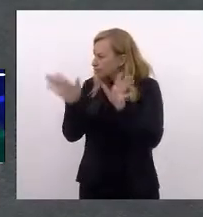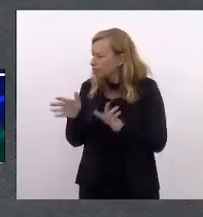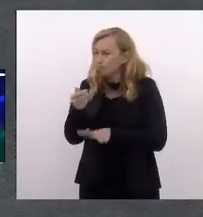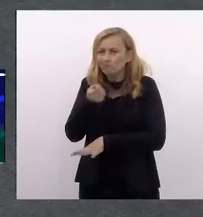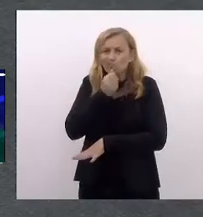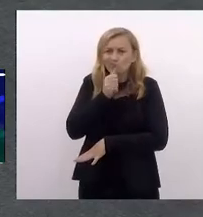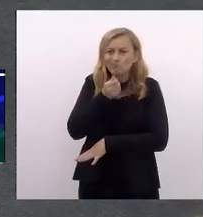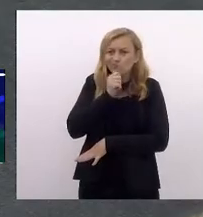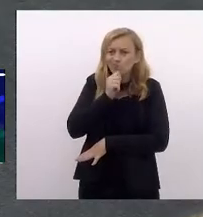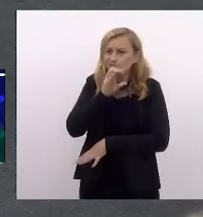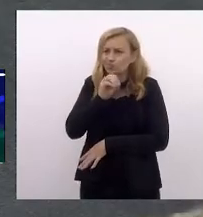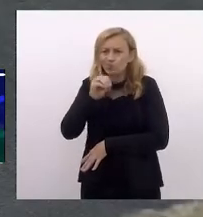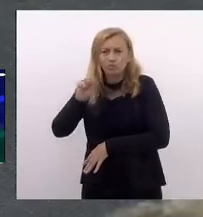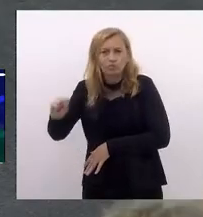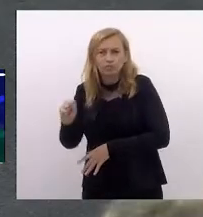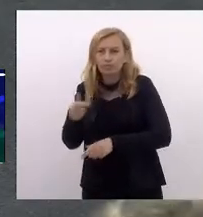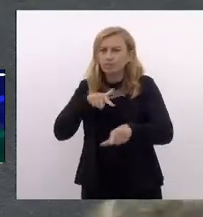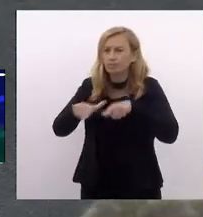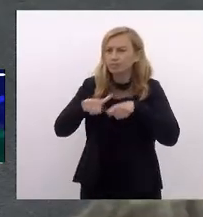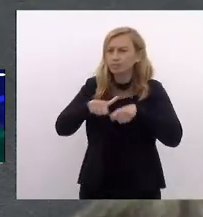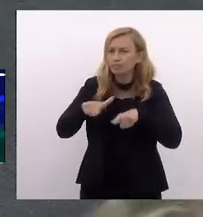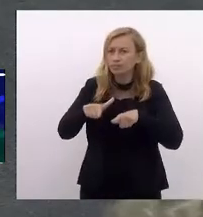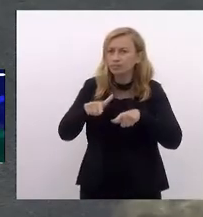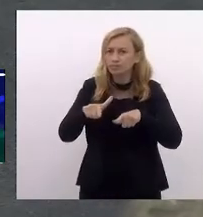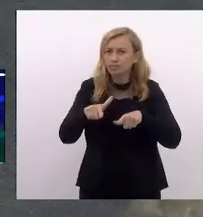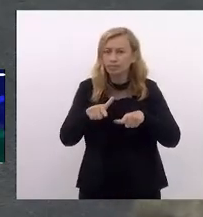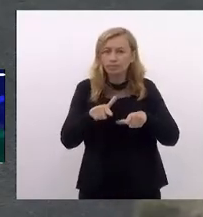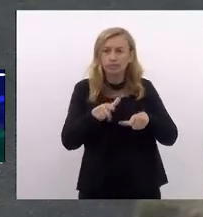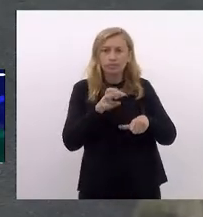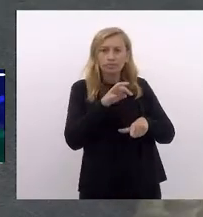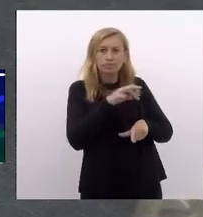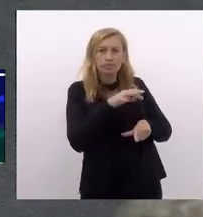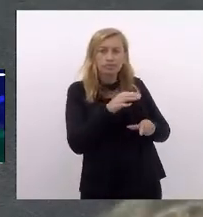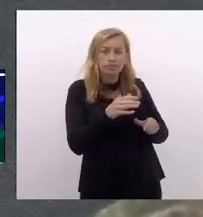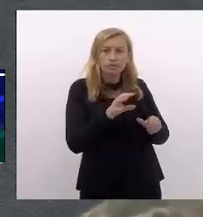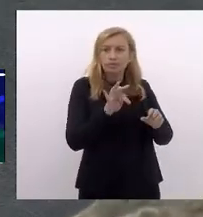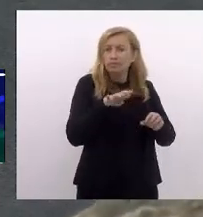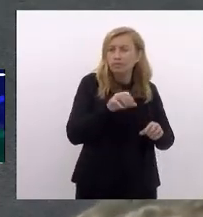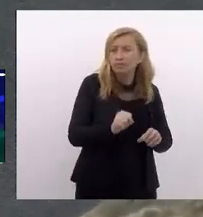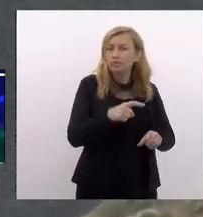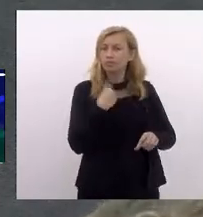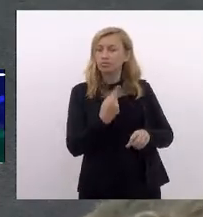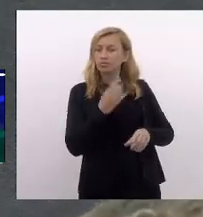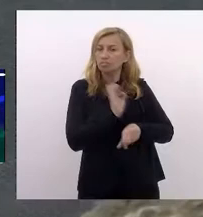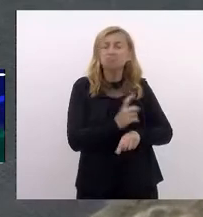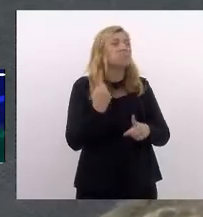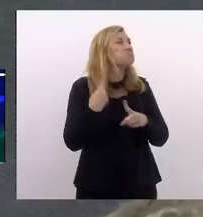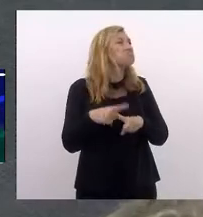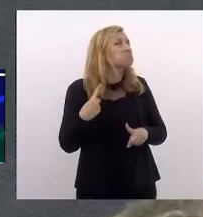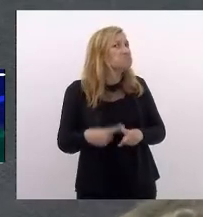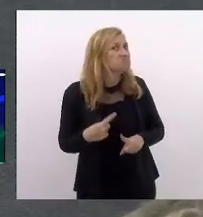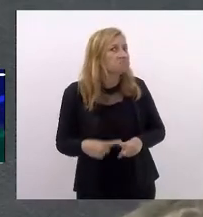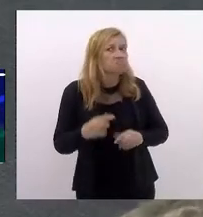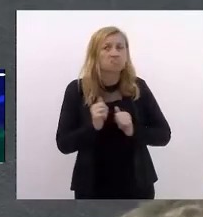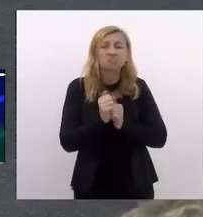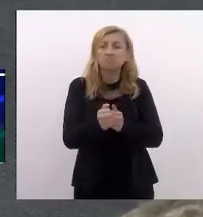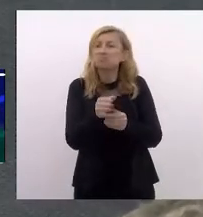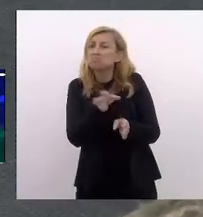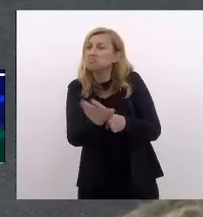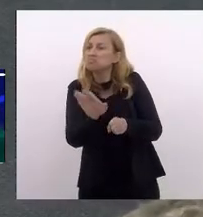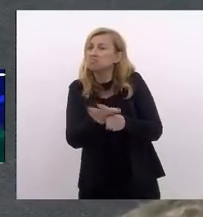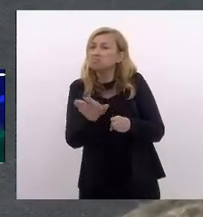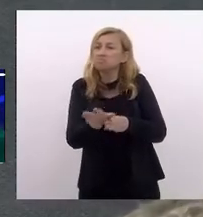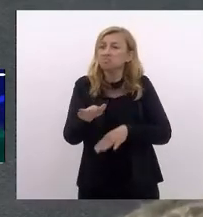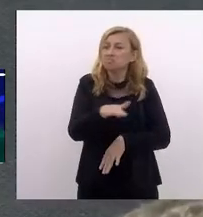que nenhuma Oeste trabalha de forma lícita no nosso Estado então por que seguir a orientação